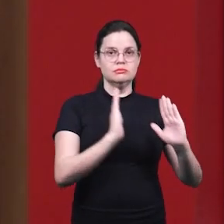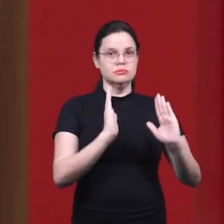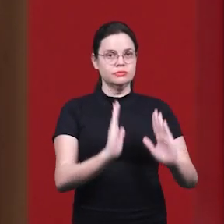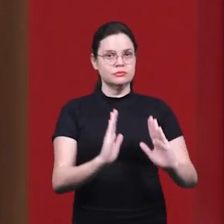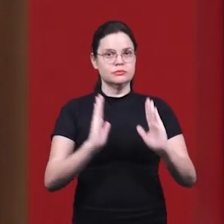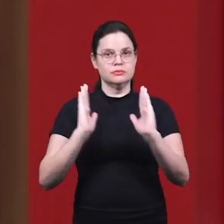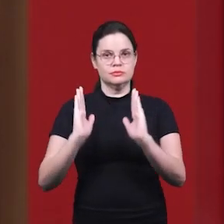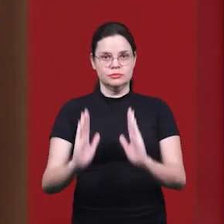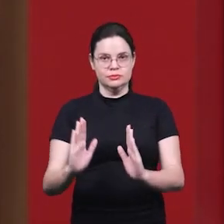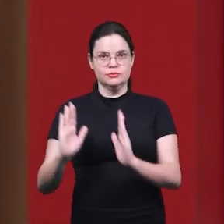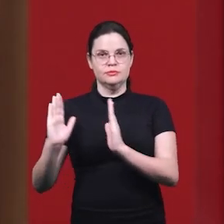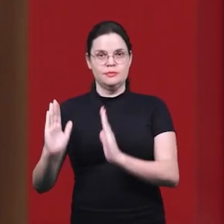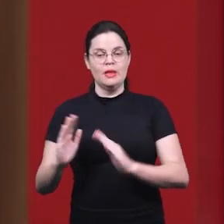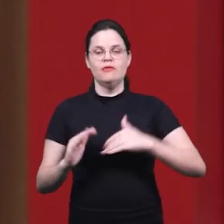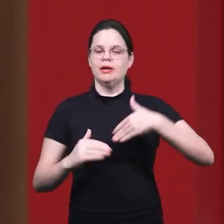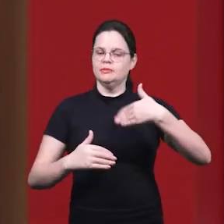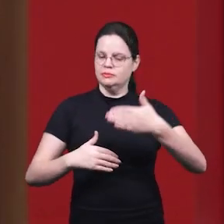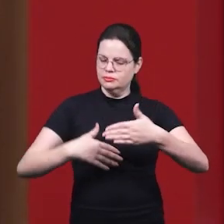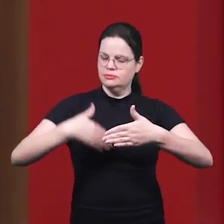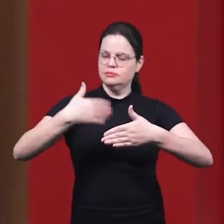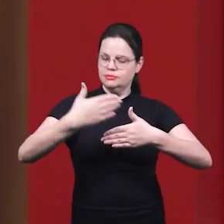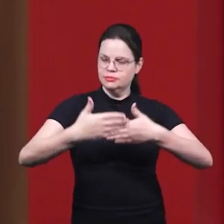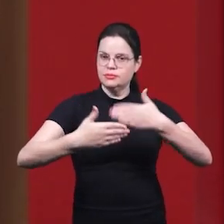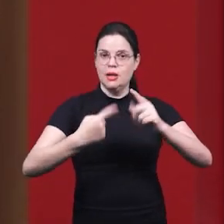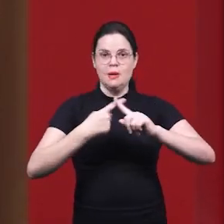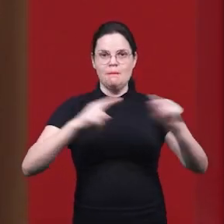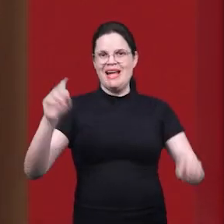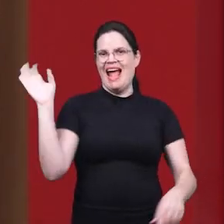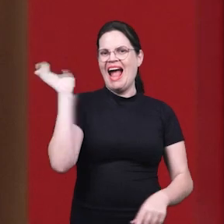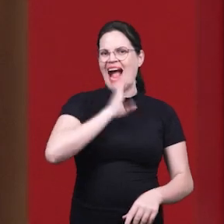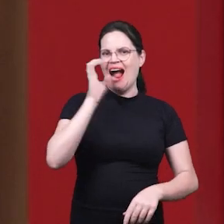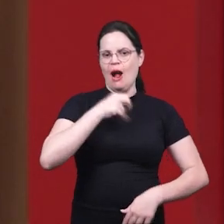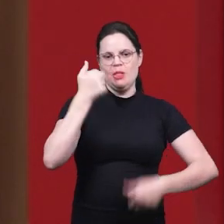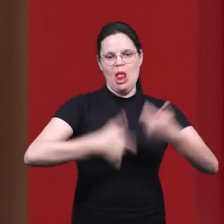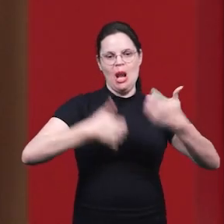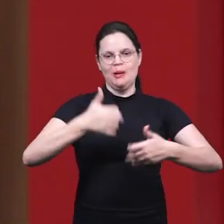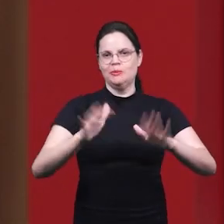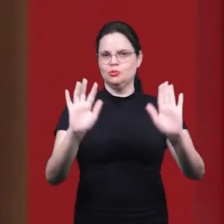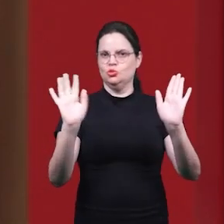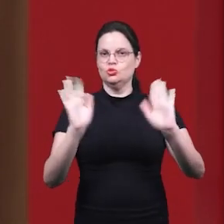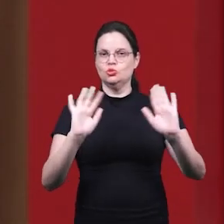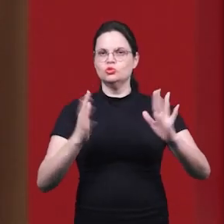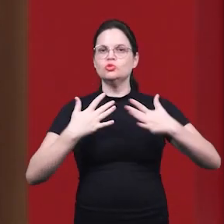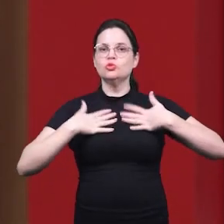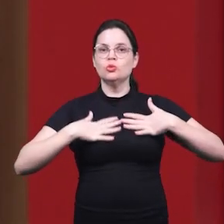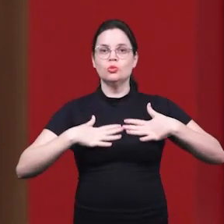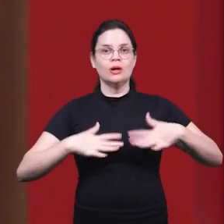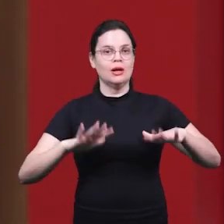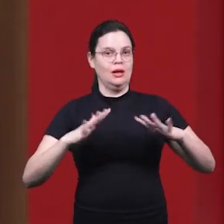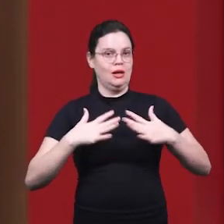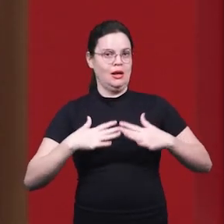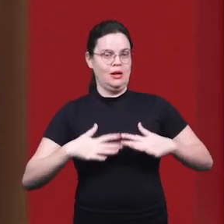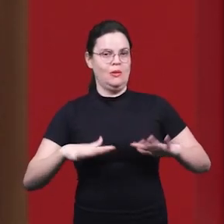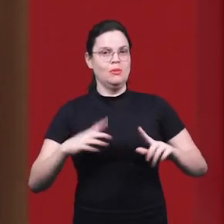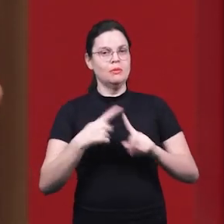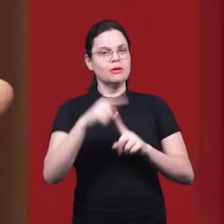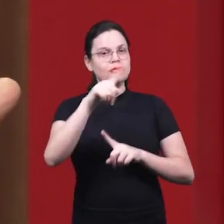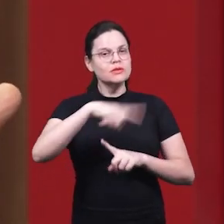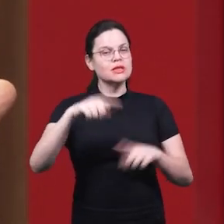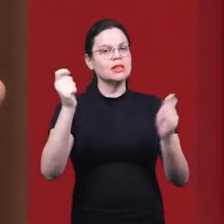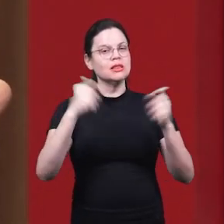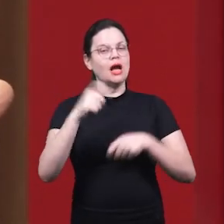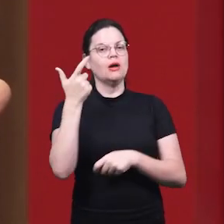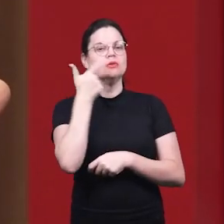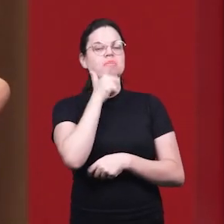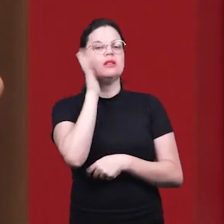de certa maneira, avançando, mas sem correr demais, para dar a oportunidade, as condições de se